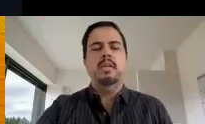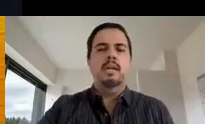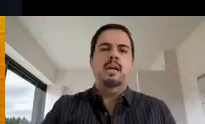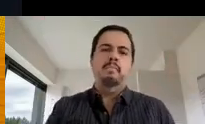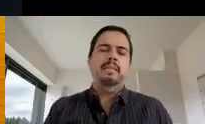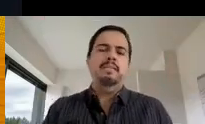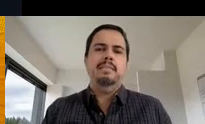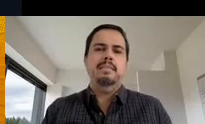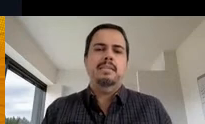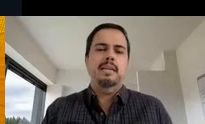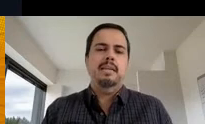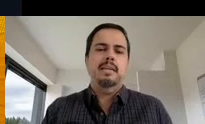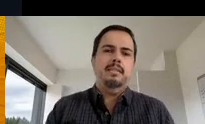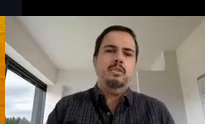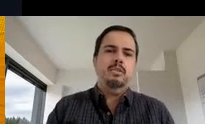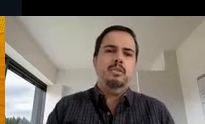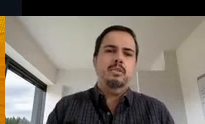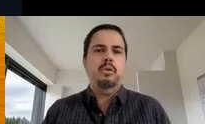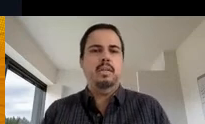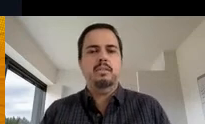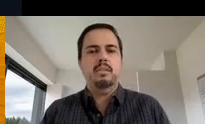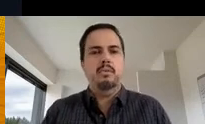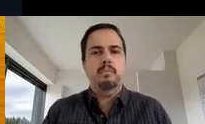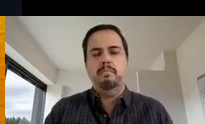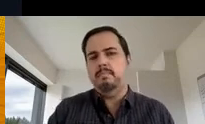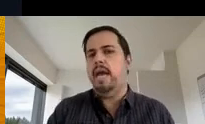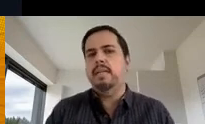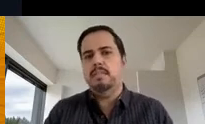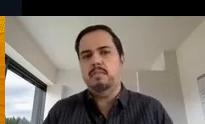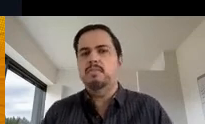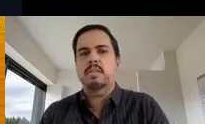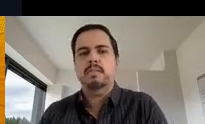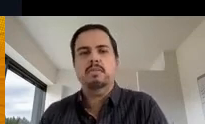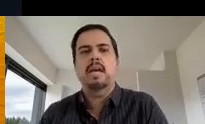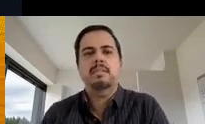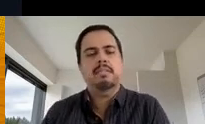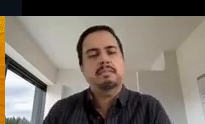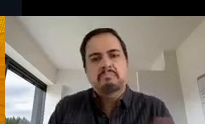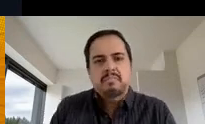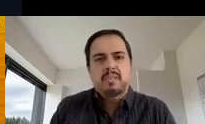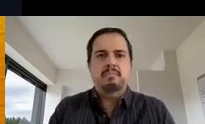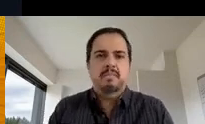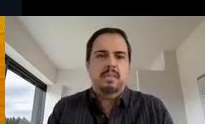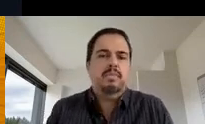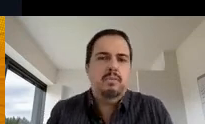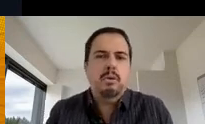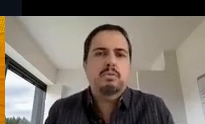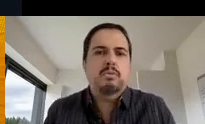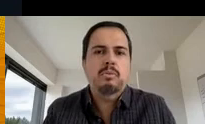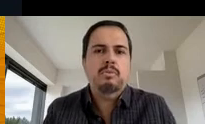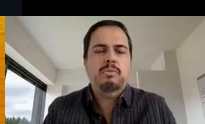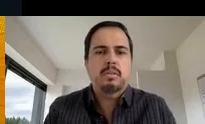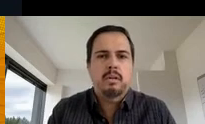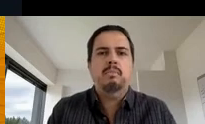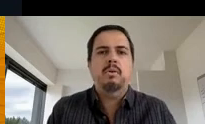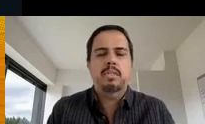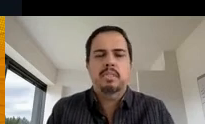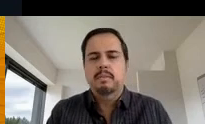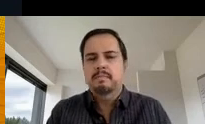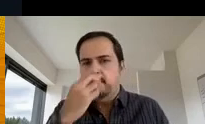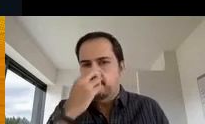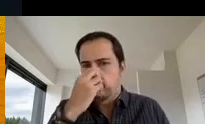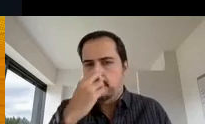totalmente tosca. Mas se o seu setor cresceu 10, você cresceu 10, você cresceu igual a todo mundo, você